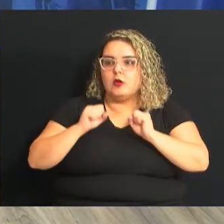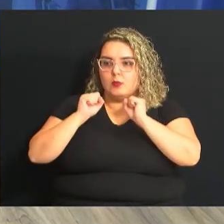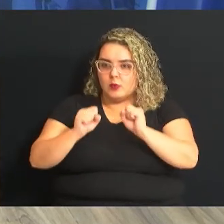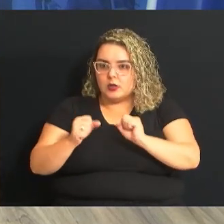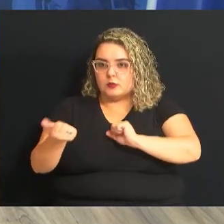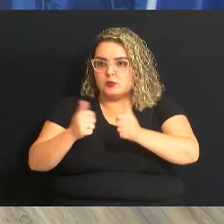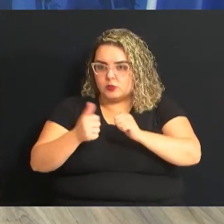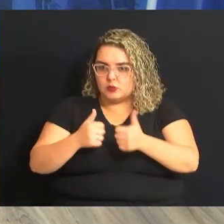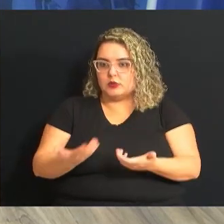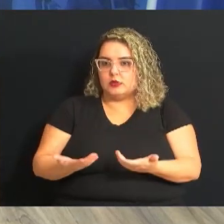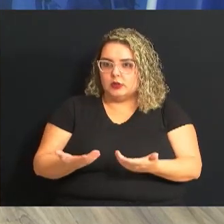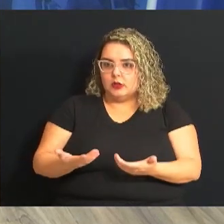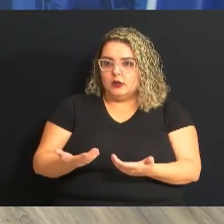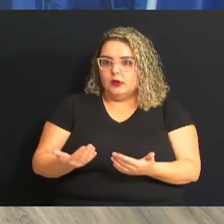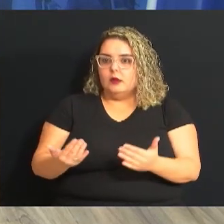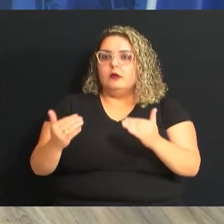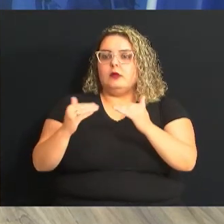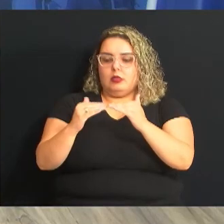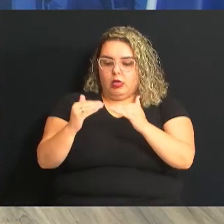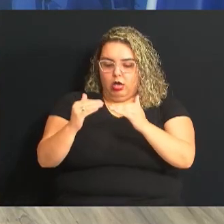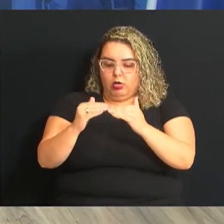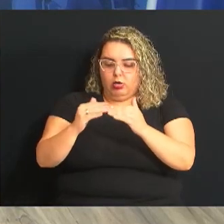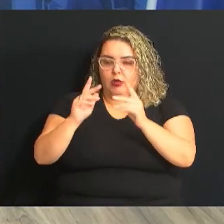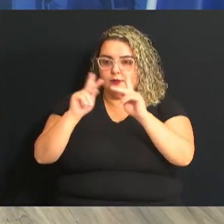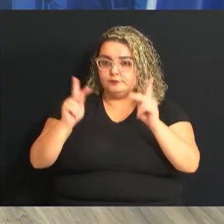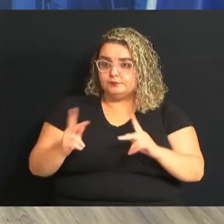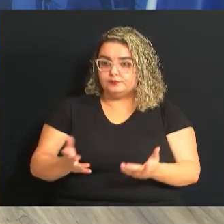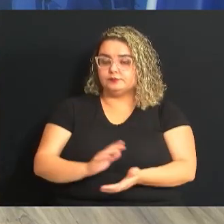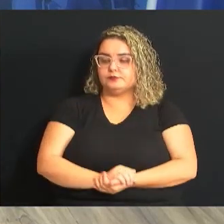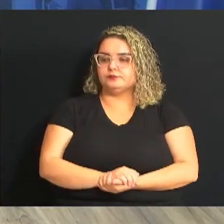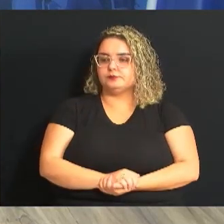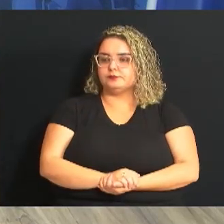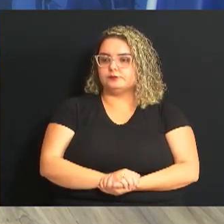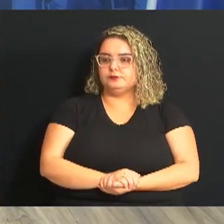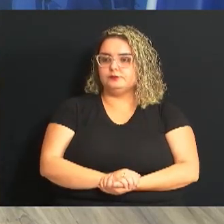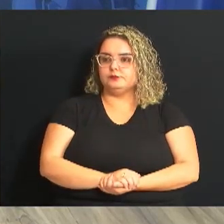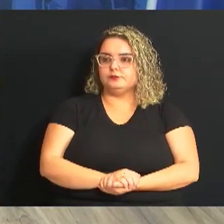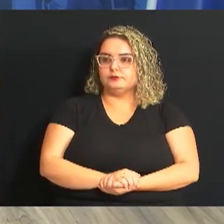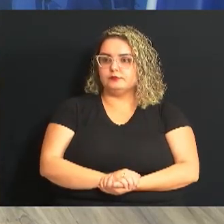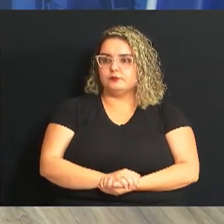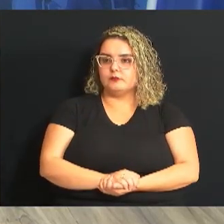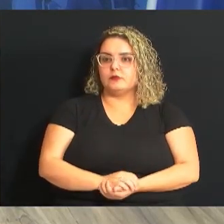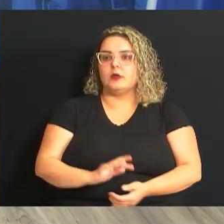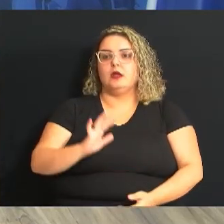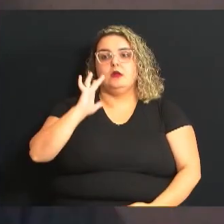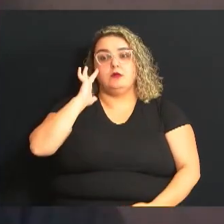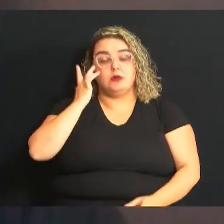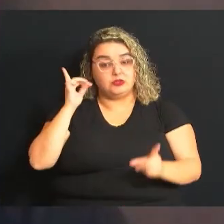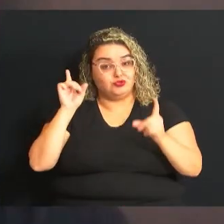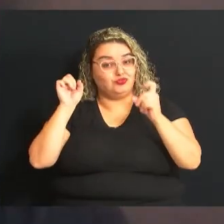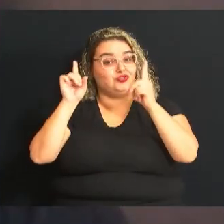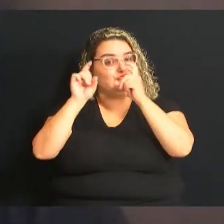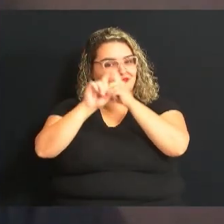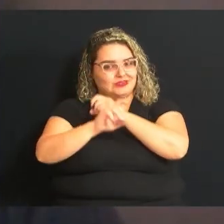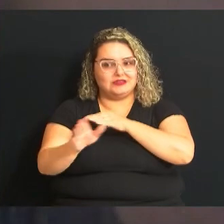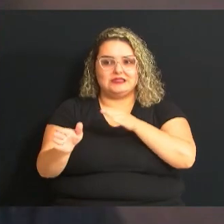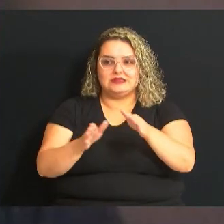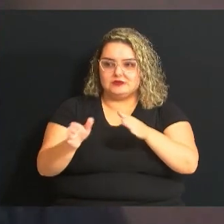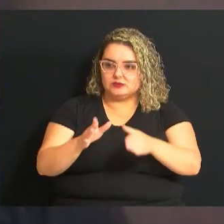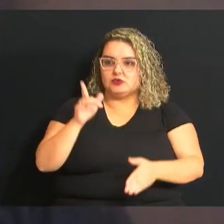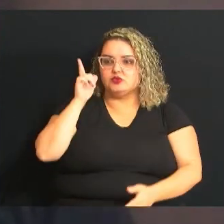está acontecendo. Arthur, nós podemos chamar de guerra, é um conflito, é uma invasão